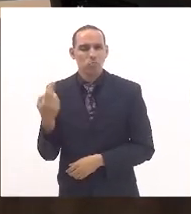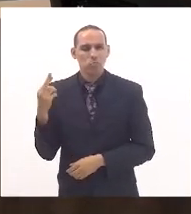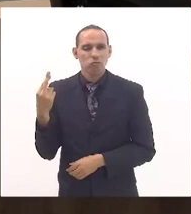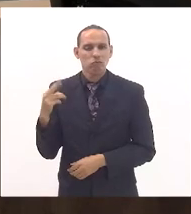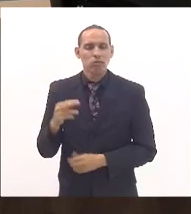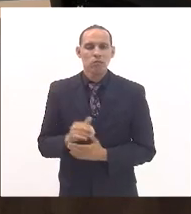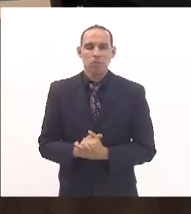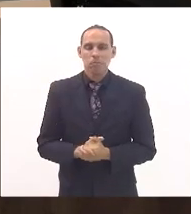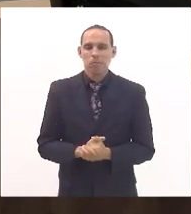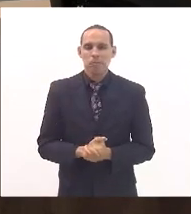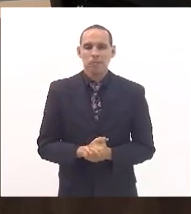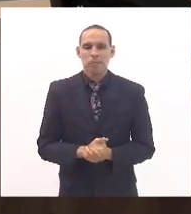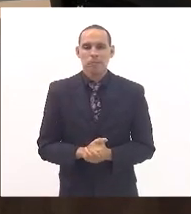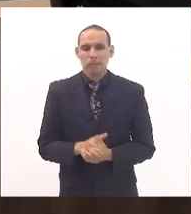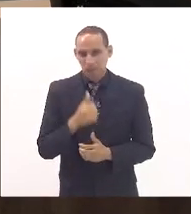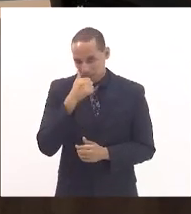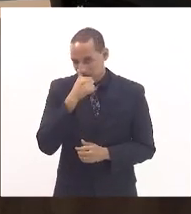reais.